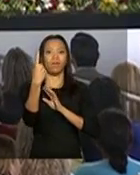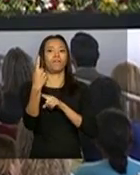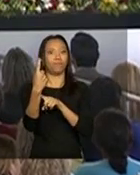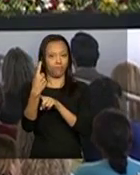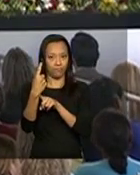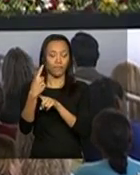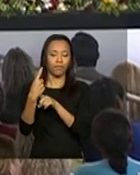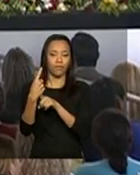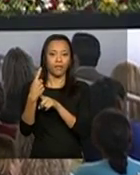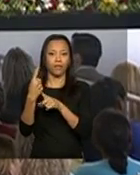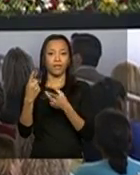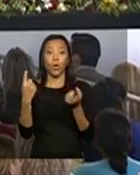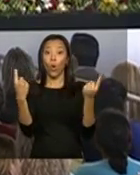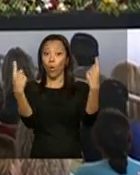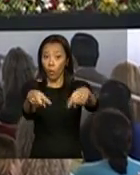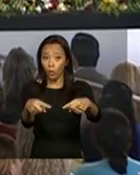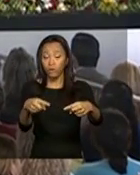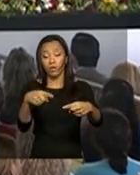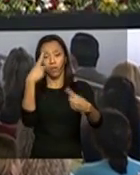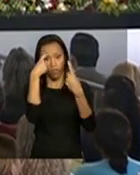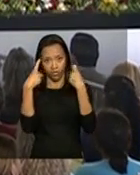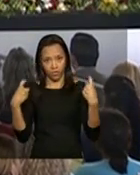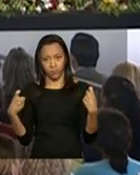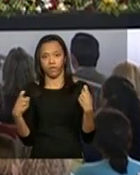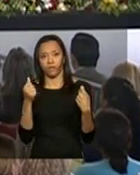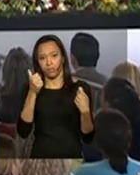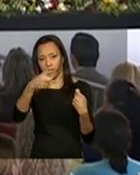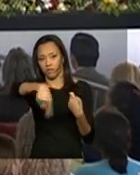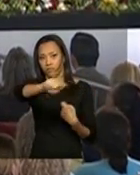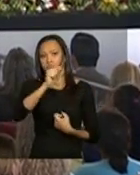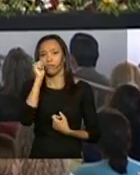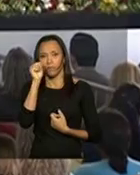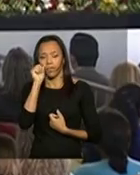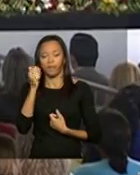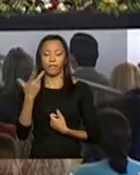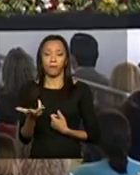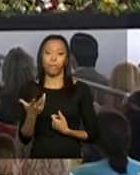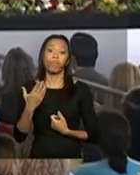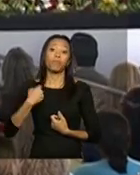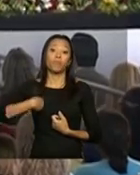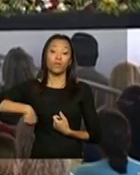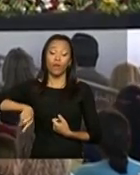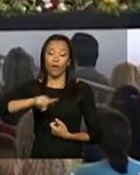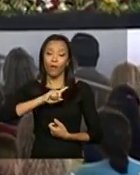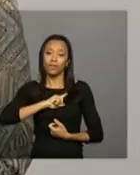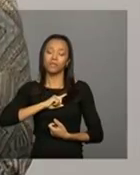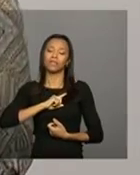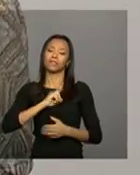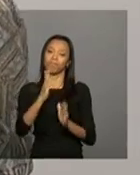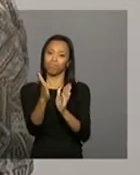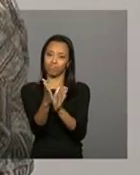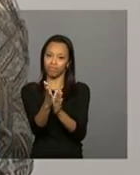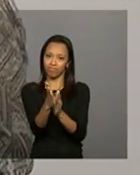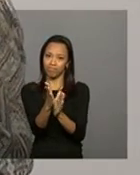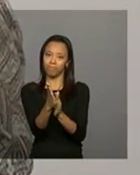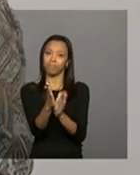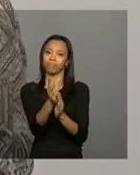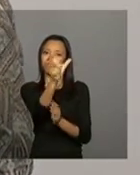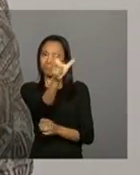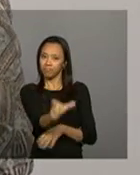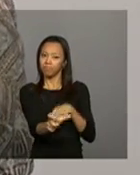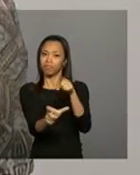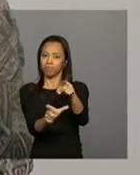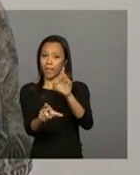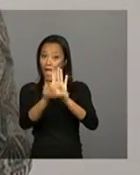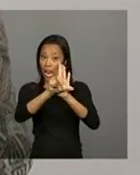combate. Agora, como tudo na vida, é a nossa homenagem à Maria da Penha é